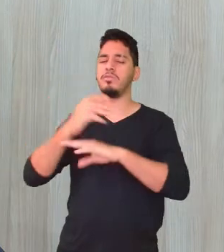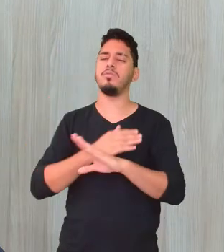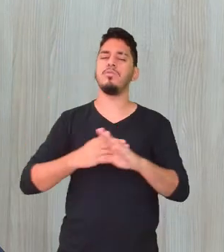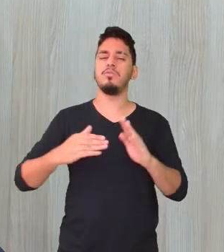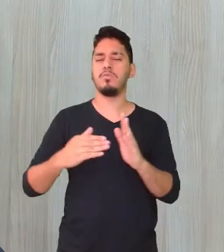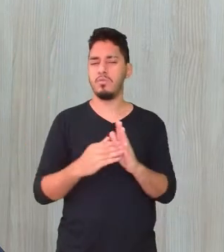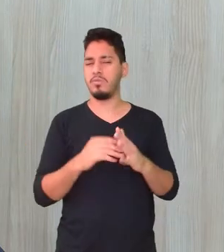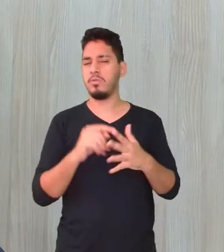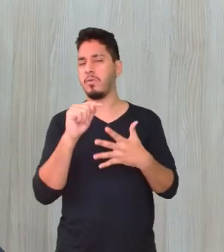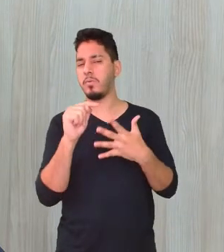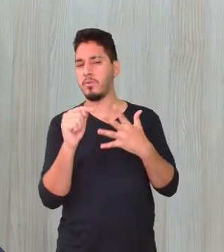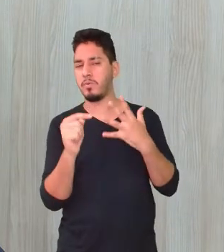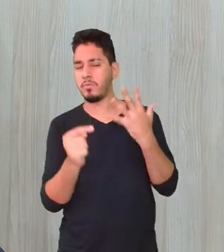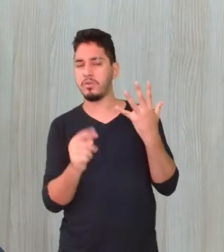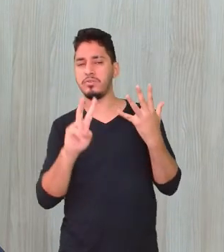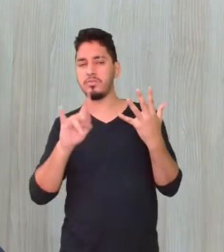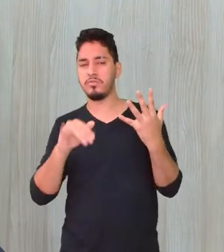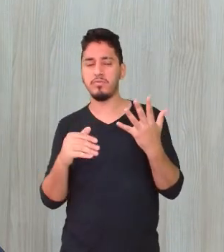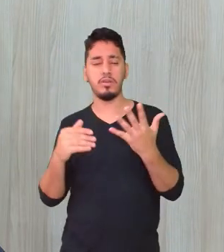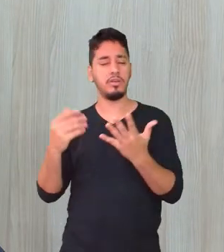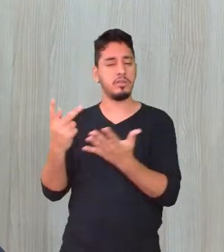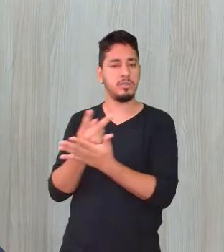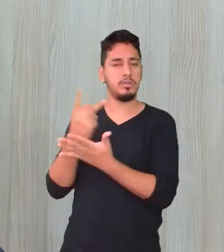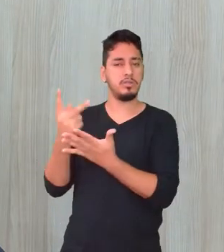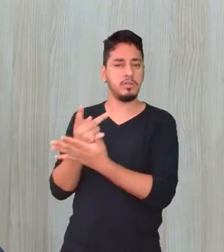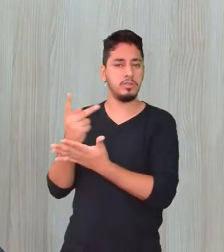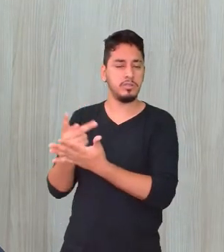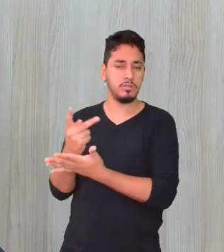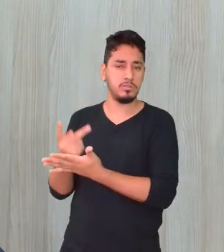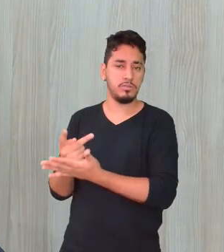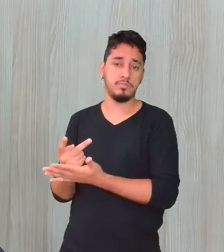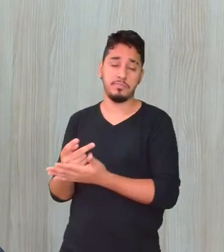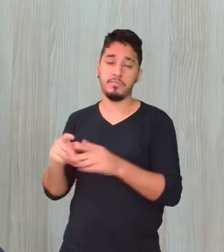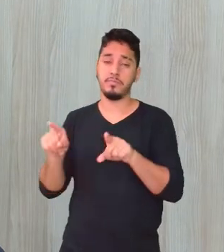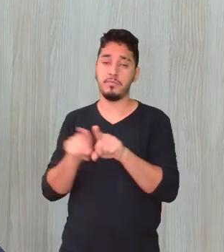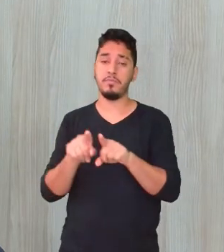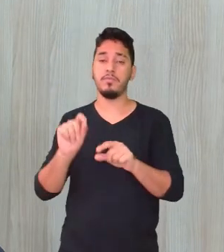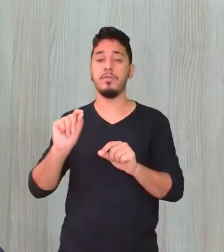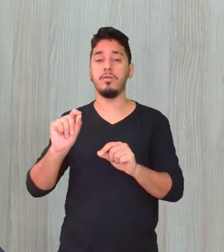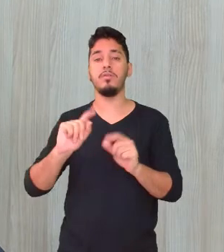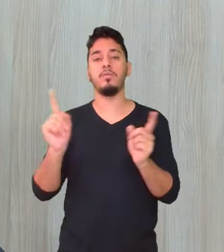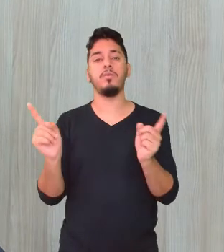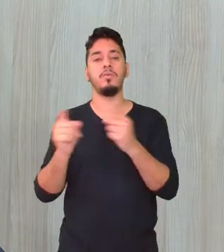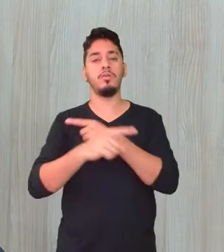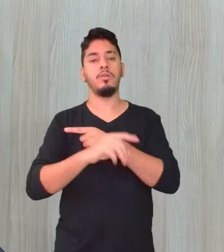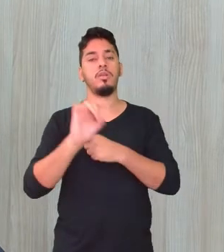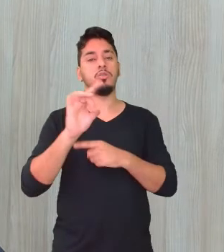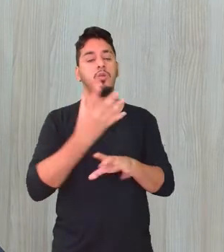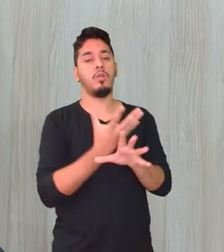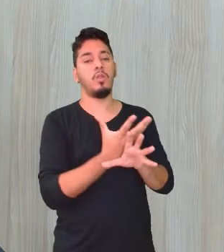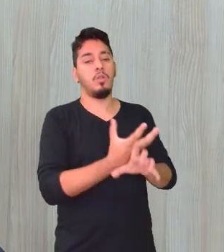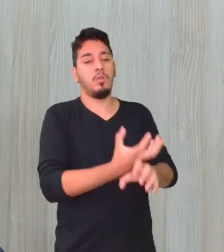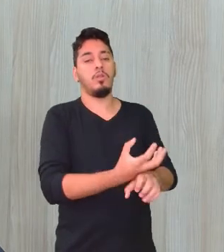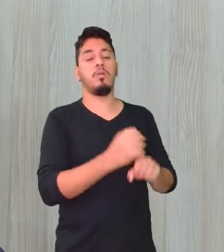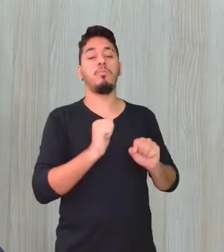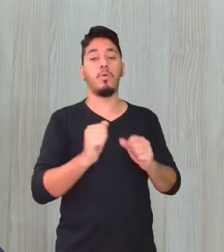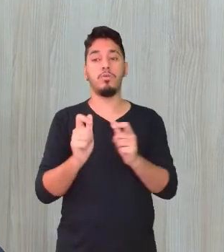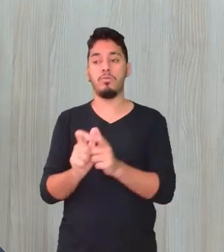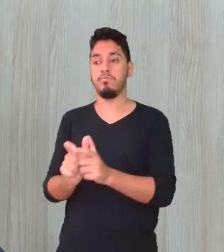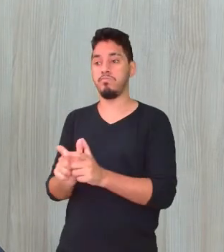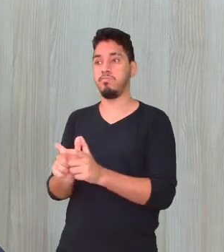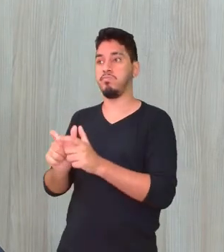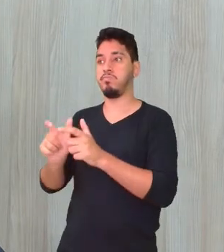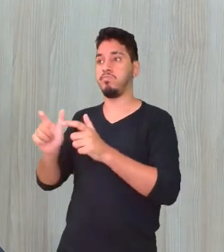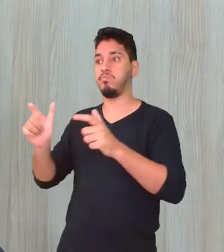de fatores, né, que a gente vai sofrendo. E, também tem a questão contrária, né? Não só a seca, né? Também pode aumentar demais